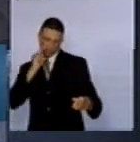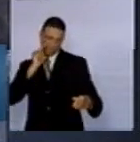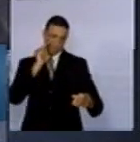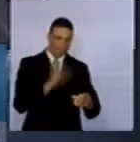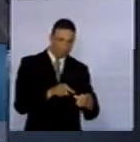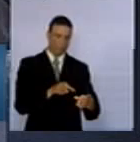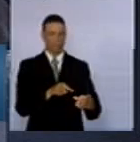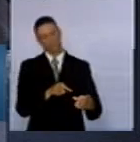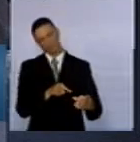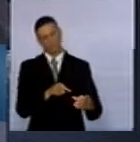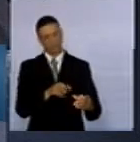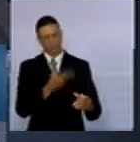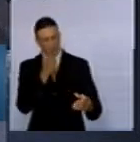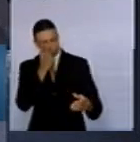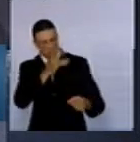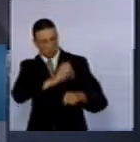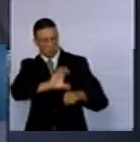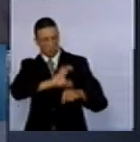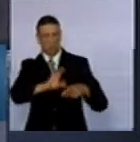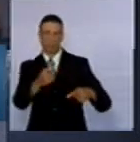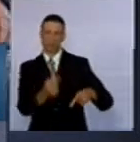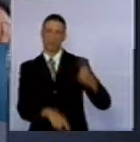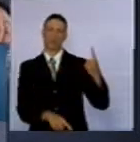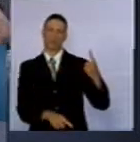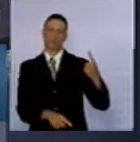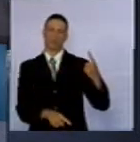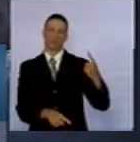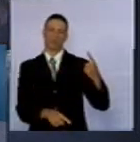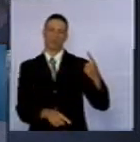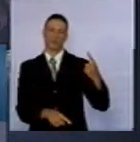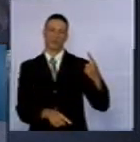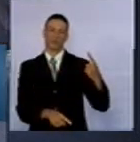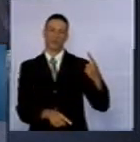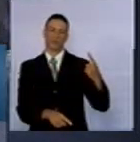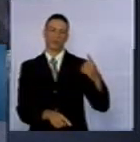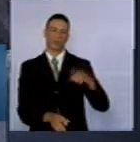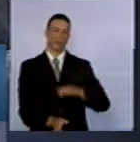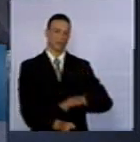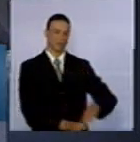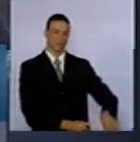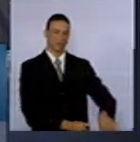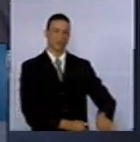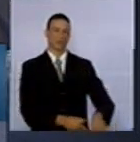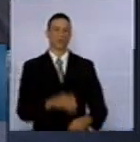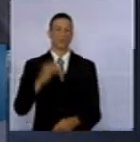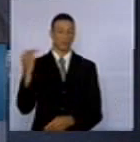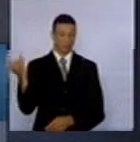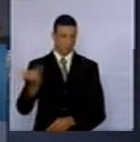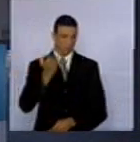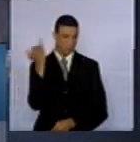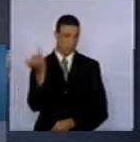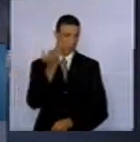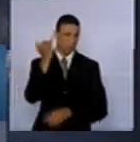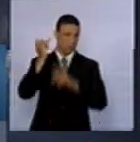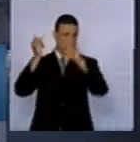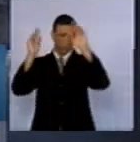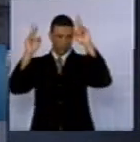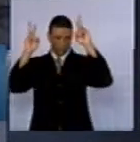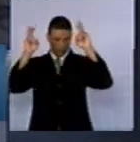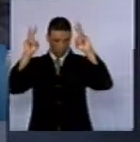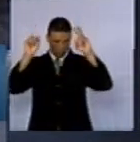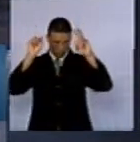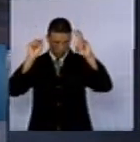via como sendo inconstitucional é importante colocar o senhor também senhor Ministro